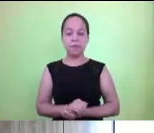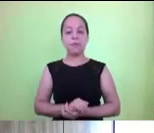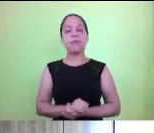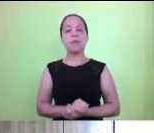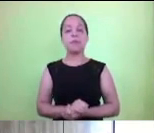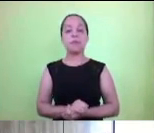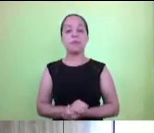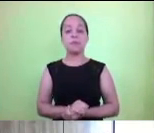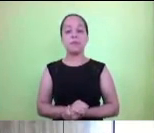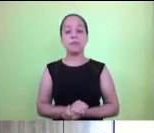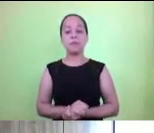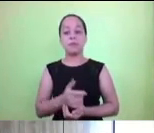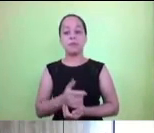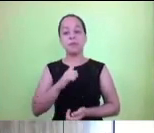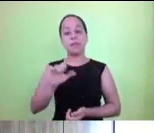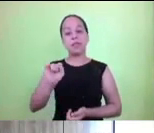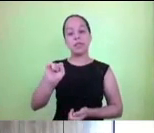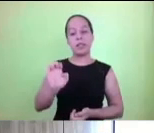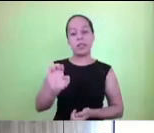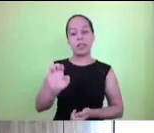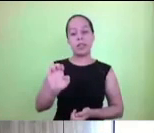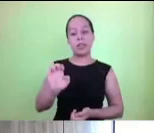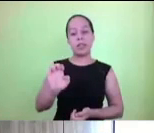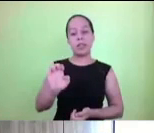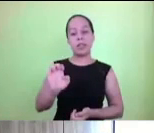Número da semente.